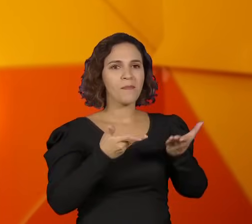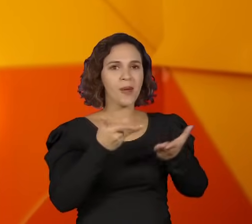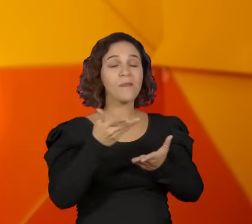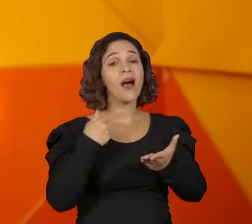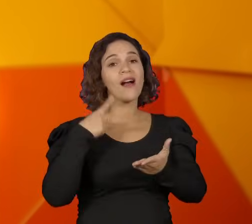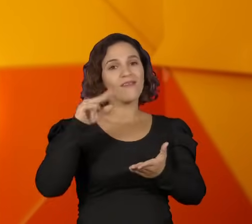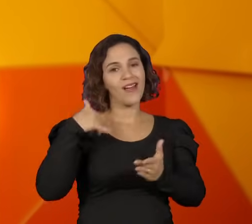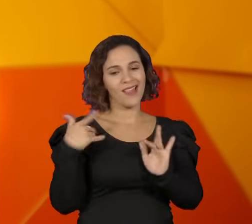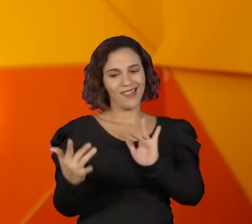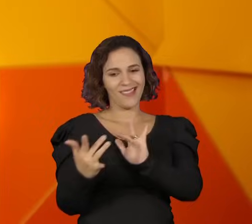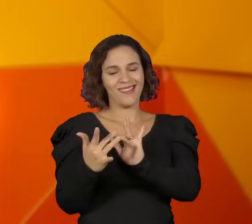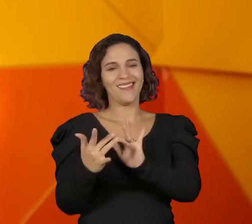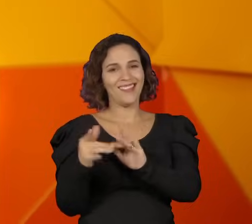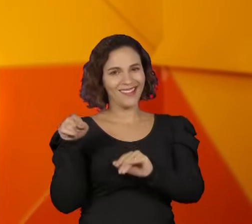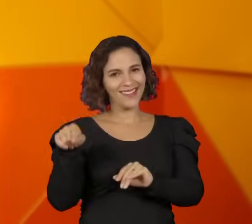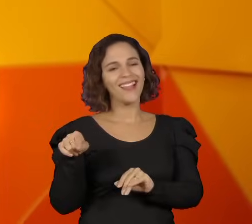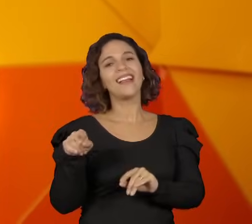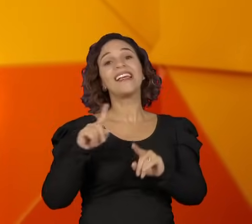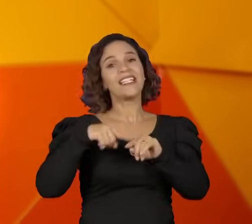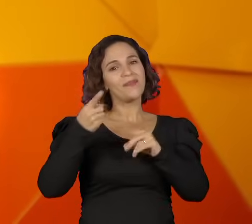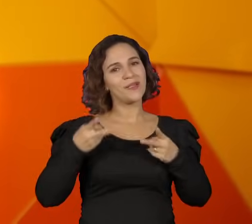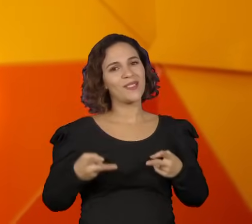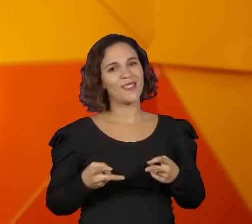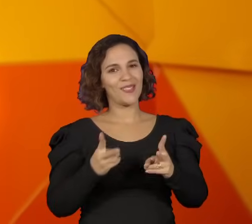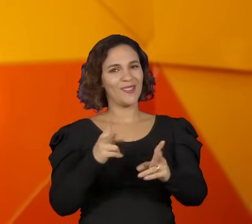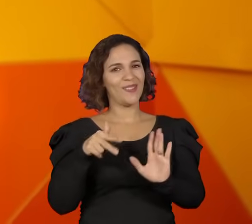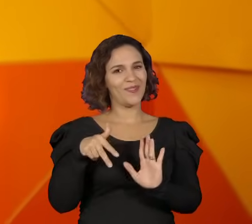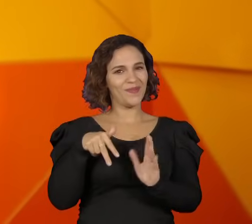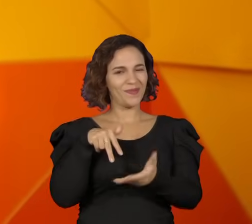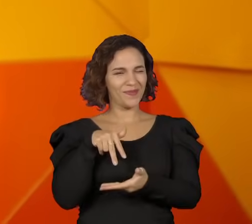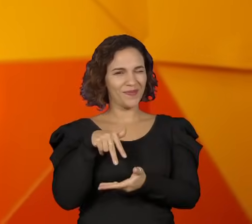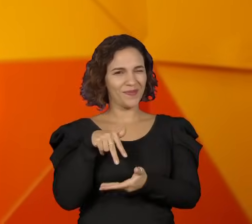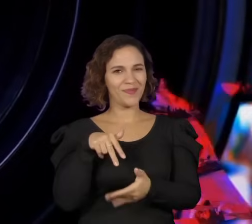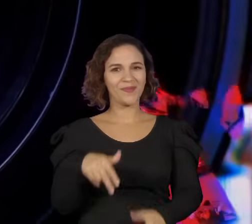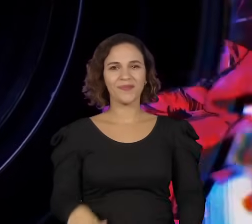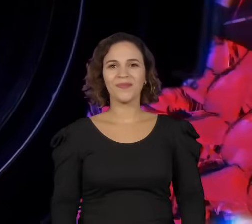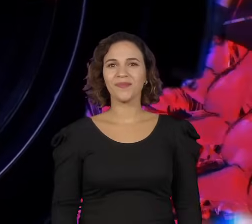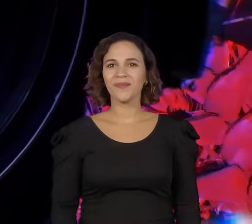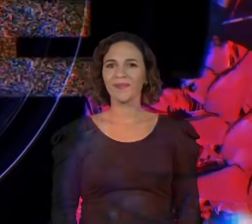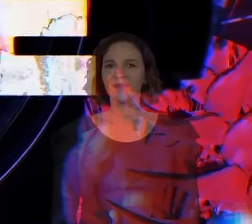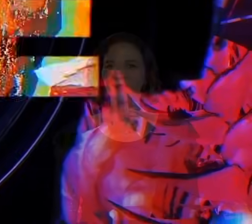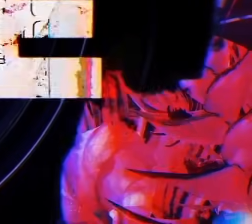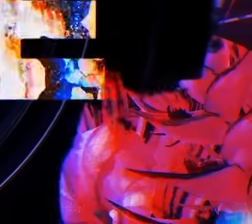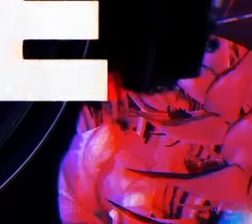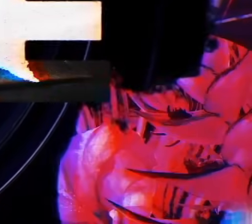atender e o programa vai continuar. Eu volto daqui a pouquinho para você.